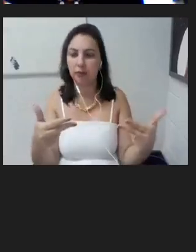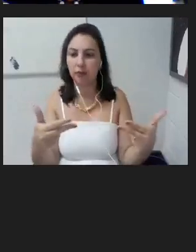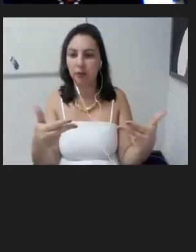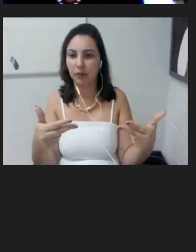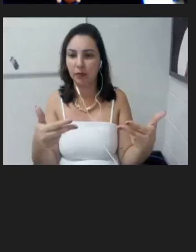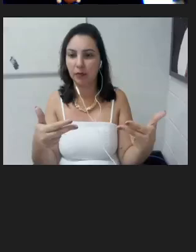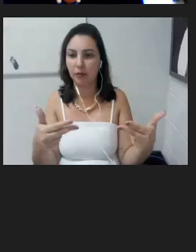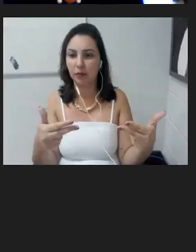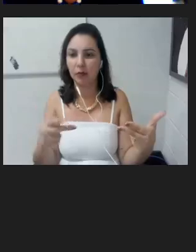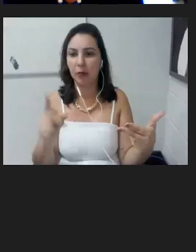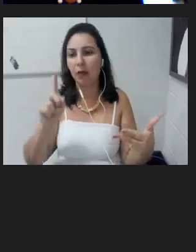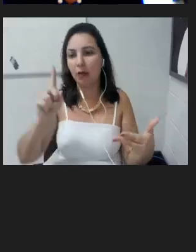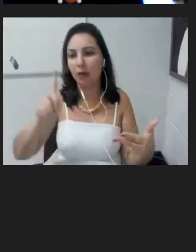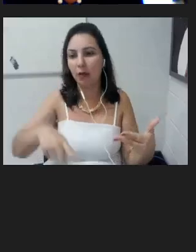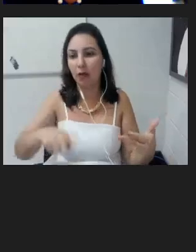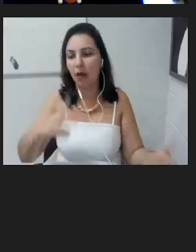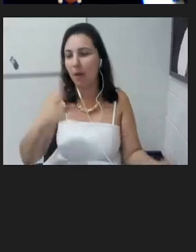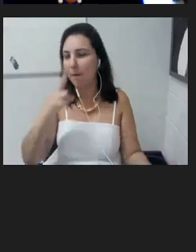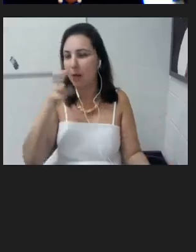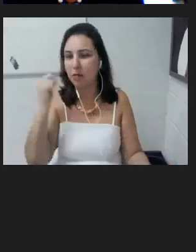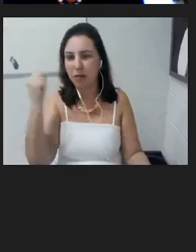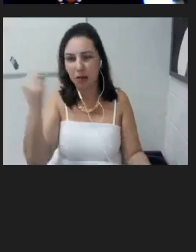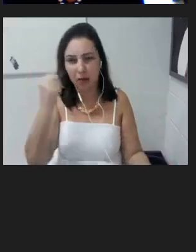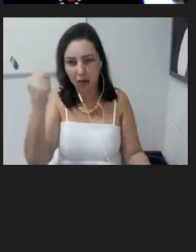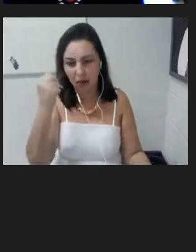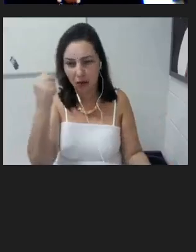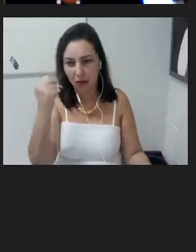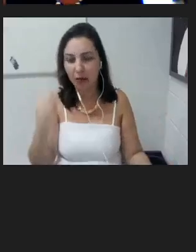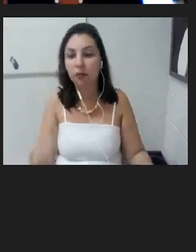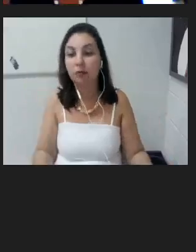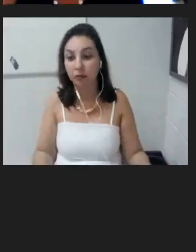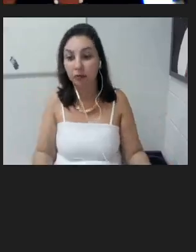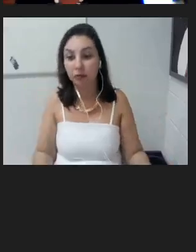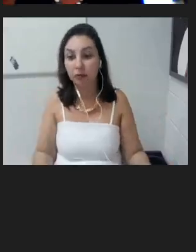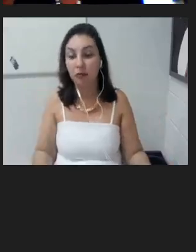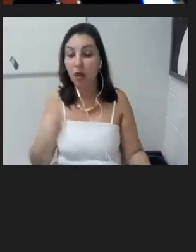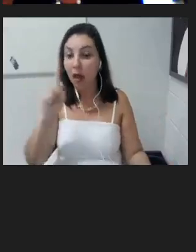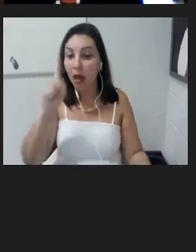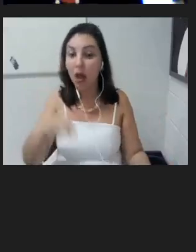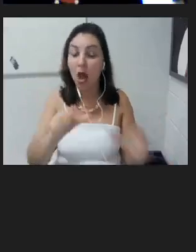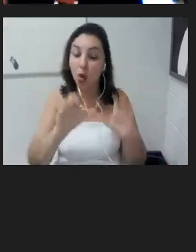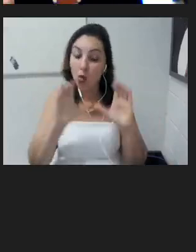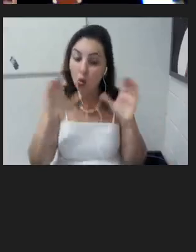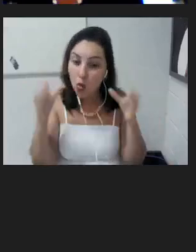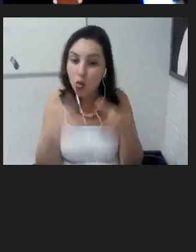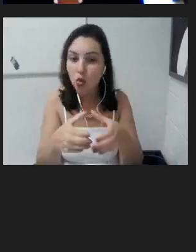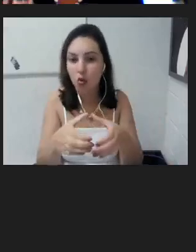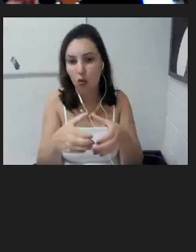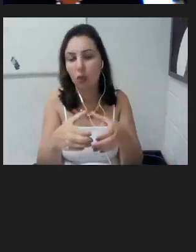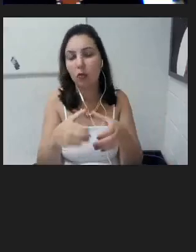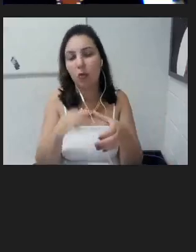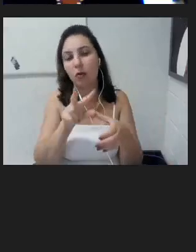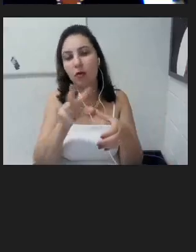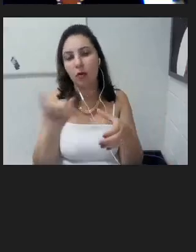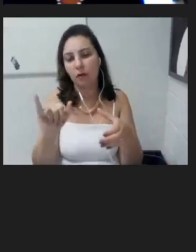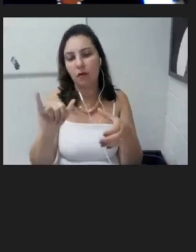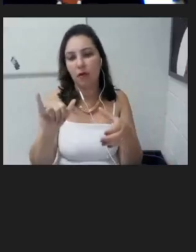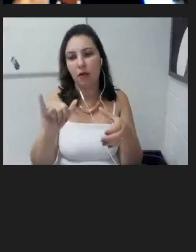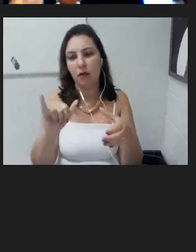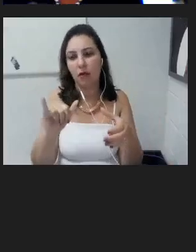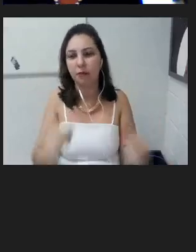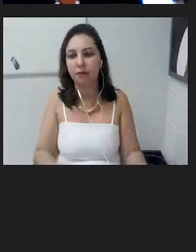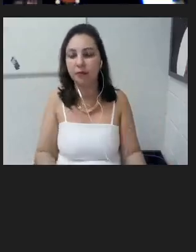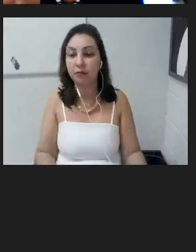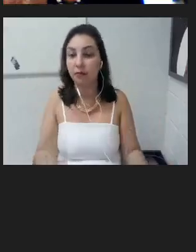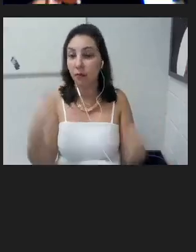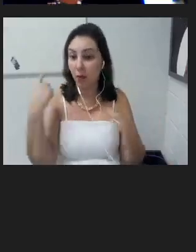um caráter mais grave. É uma coletividade que vai assumir. Por